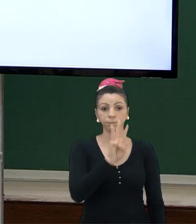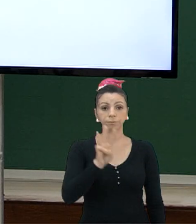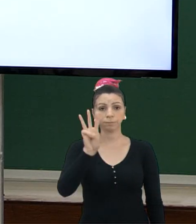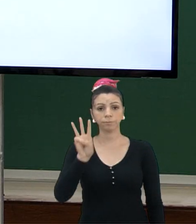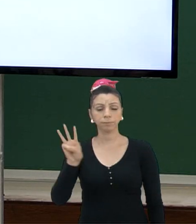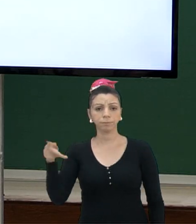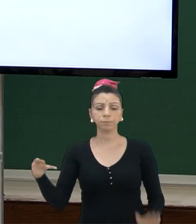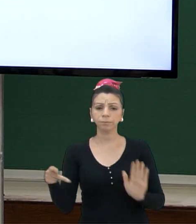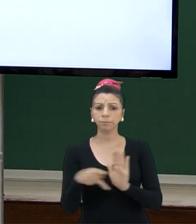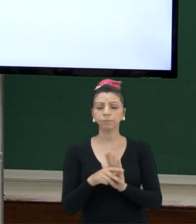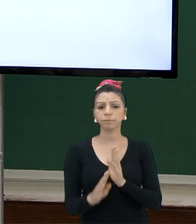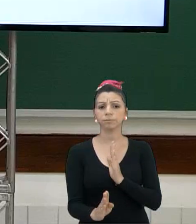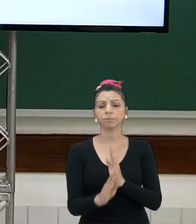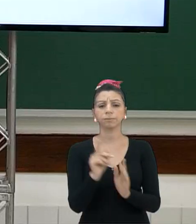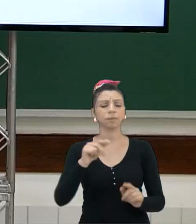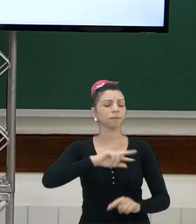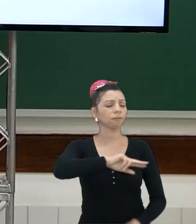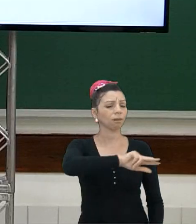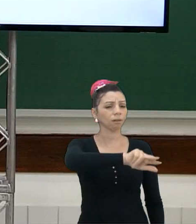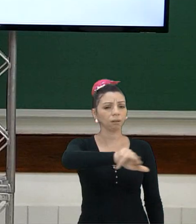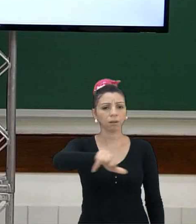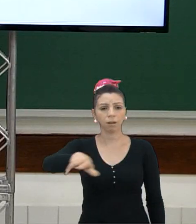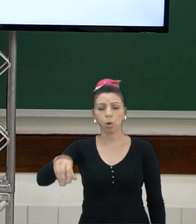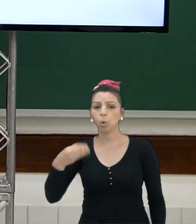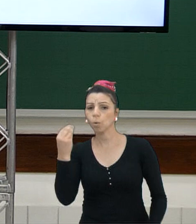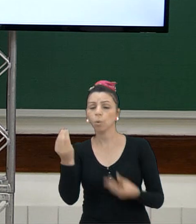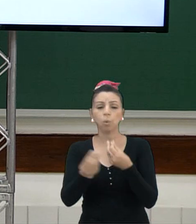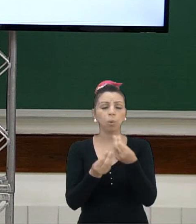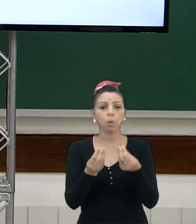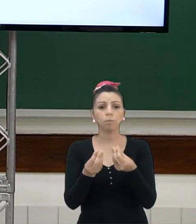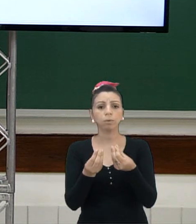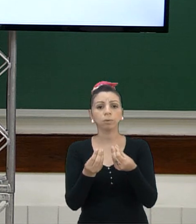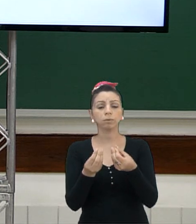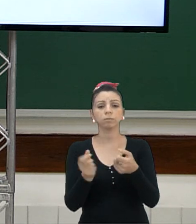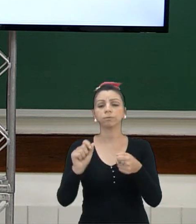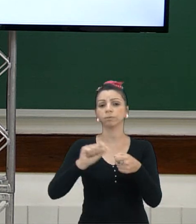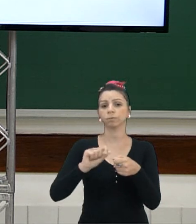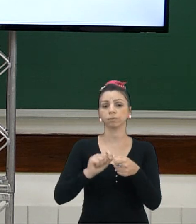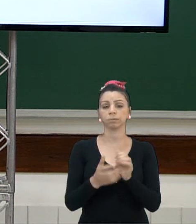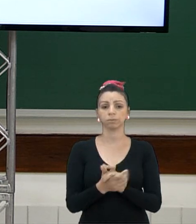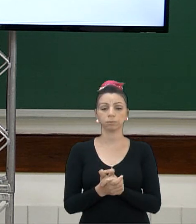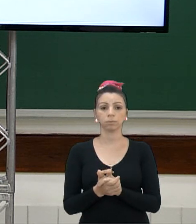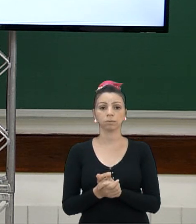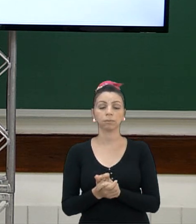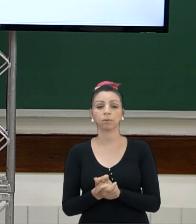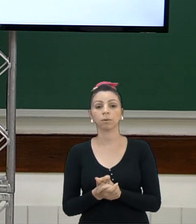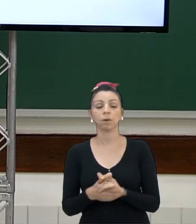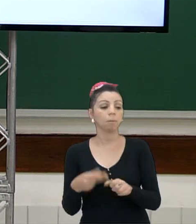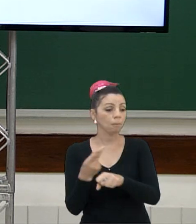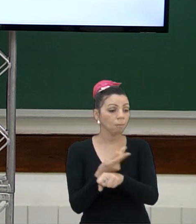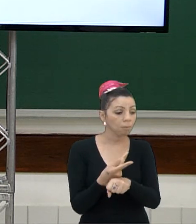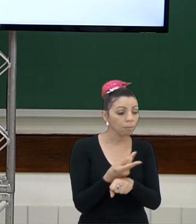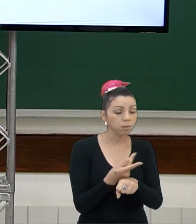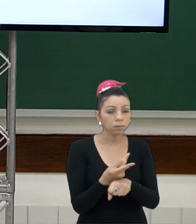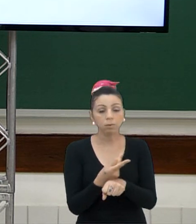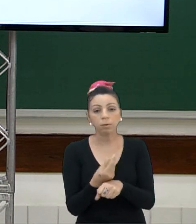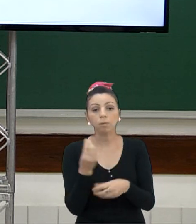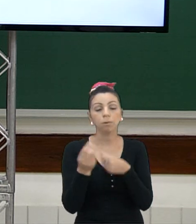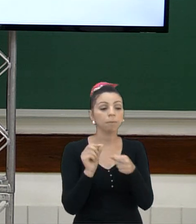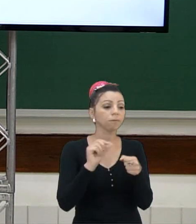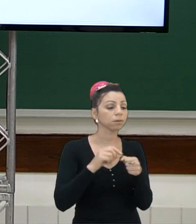site em que você encontra vários modos de fazer. Então você procura alguma coisa, como fazer tal coisa. Tem lá,